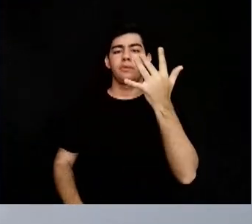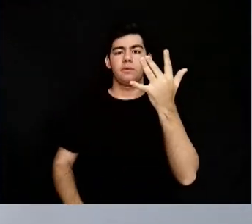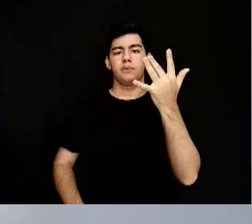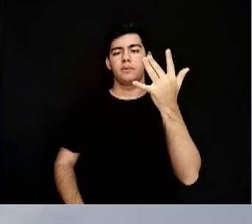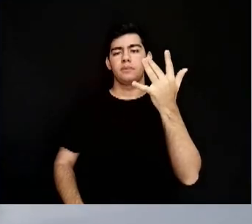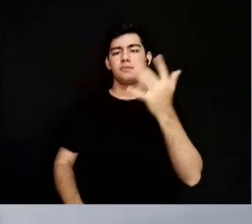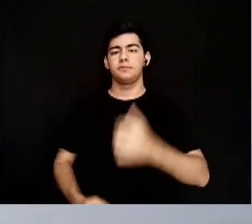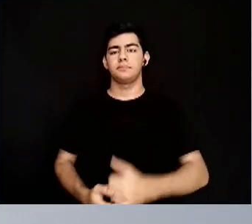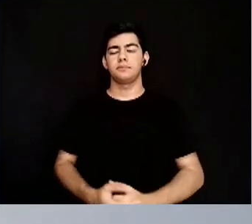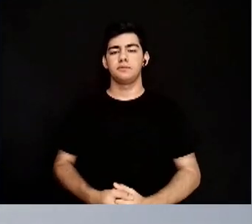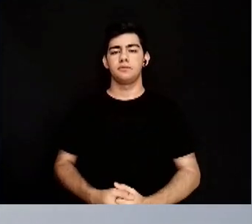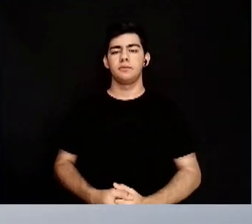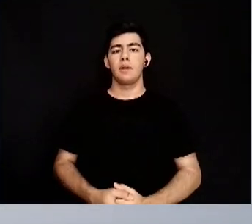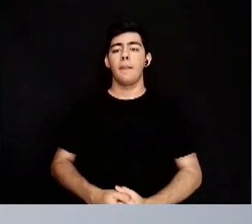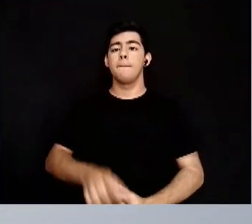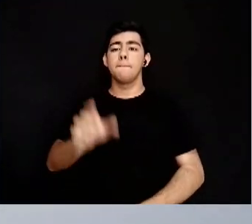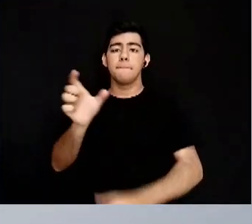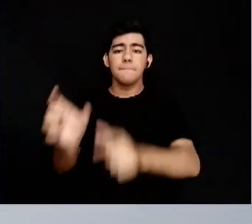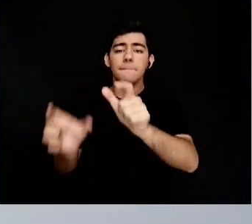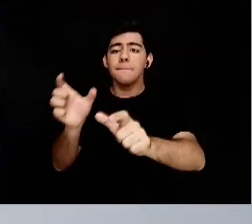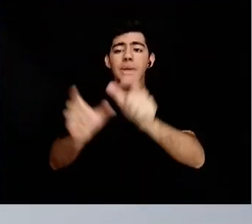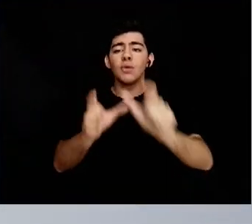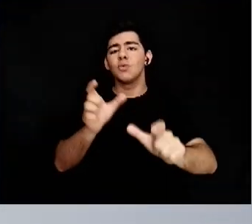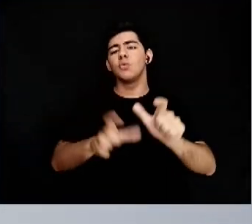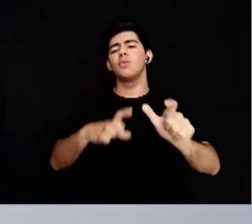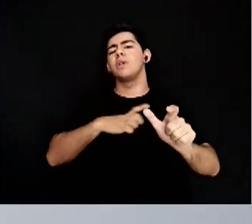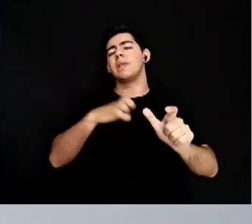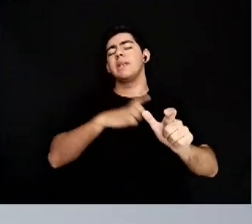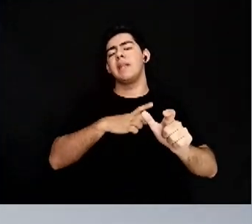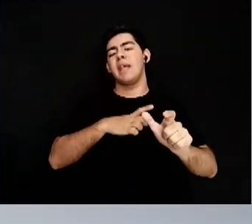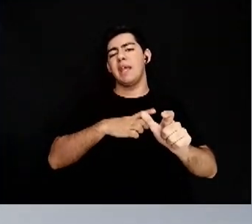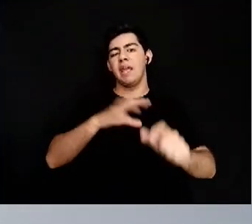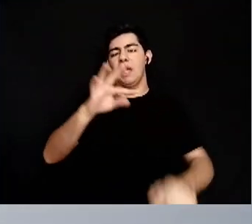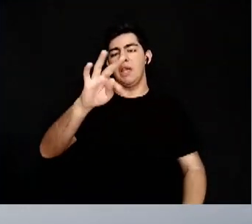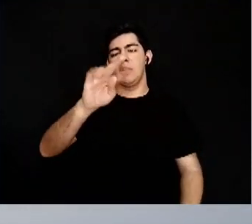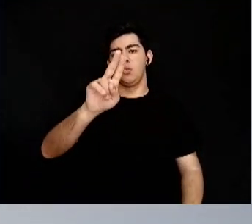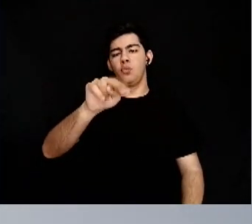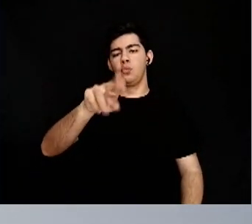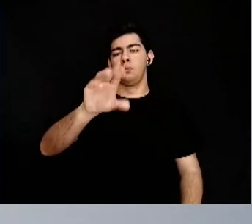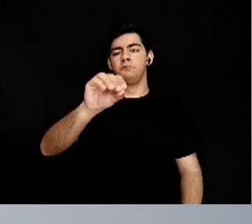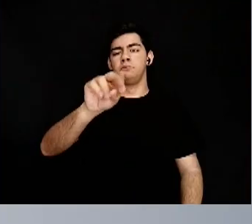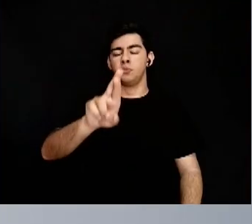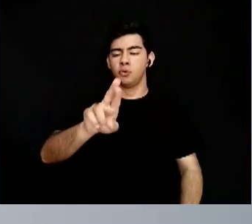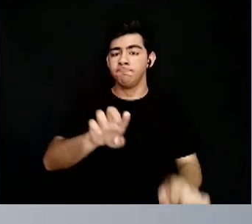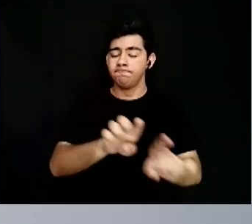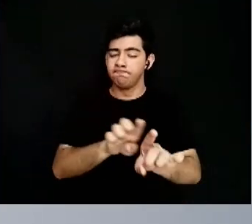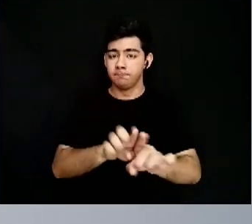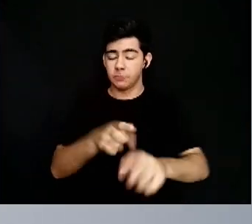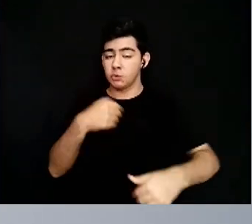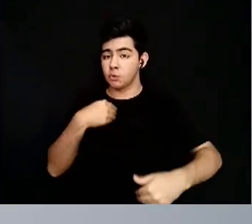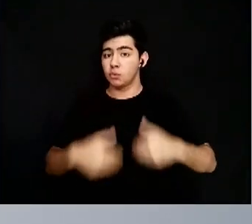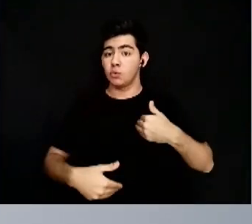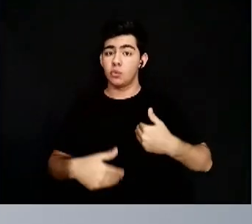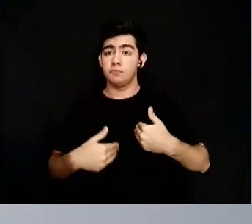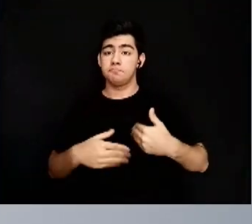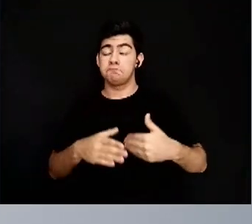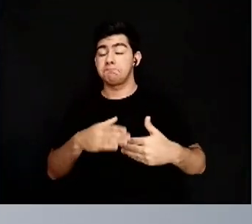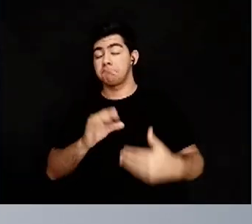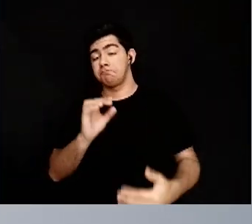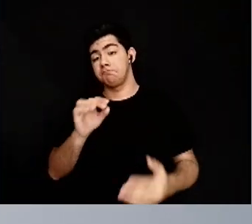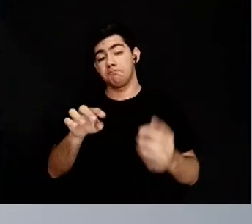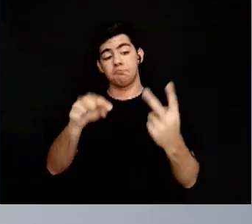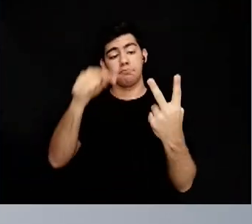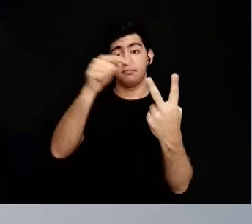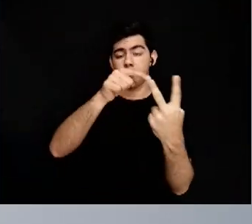são pacientes oncológicos, né? Pacientes que têm tumores, que estão em tratamento oncológico, né? E, por